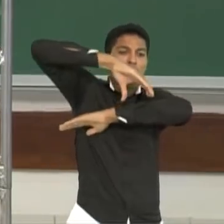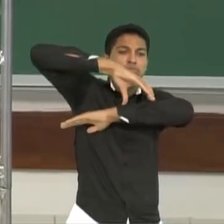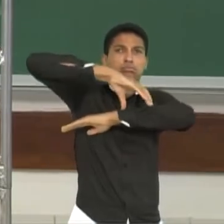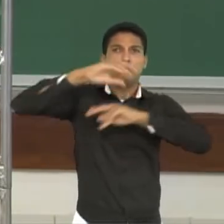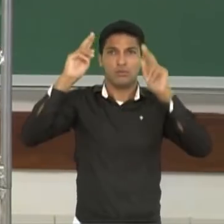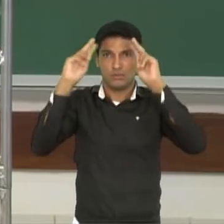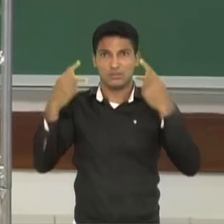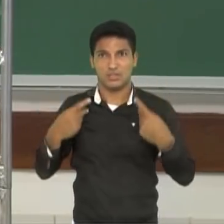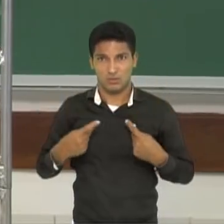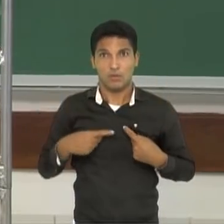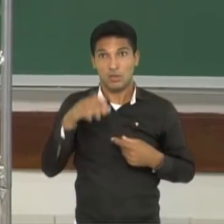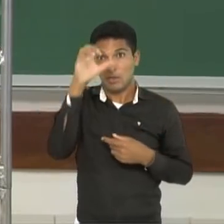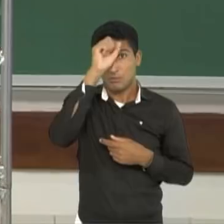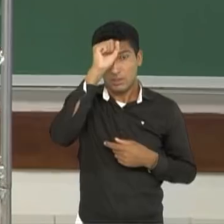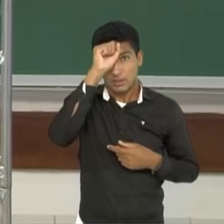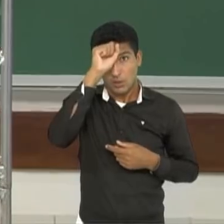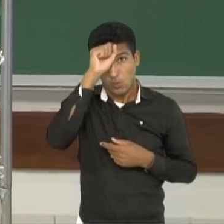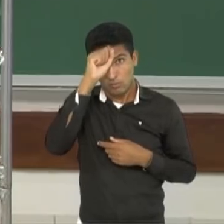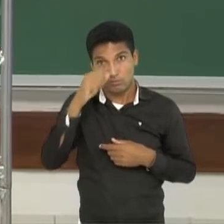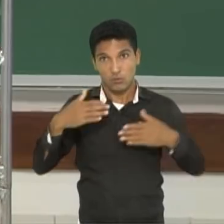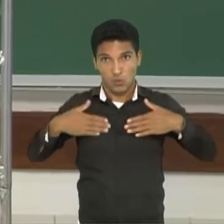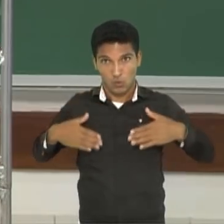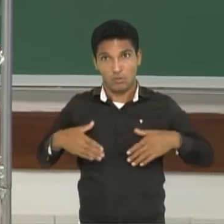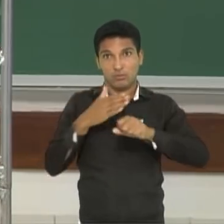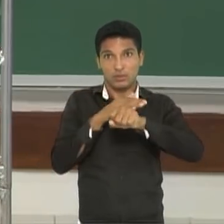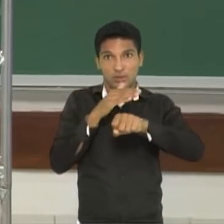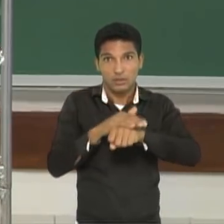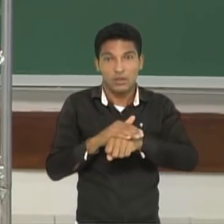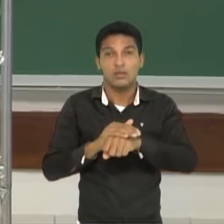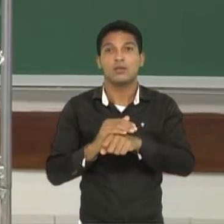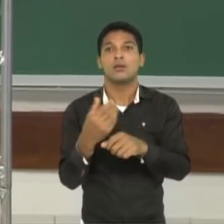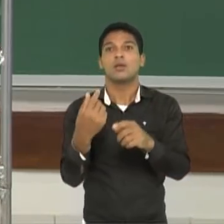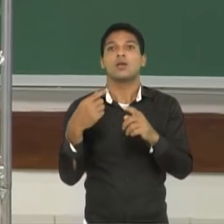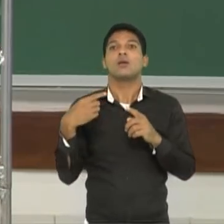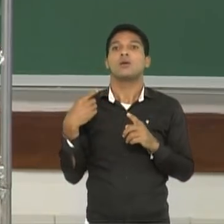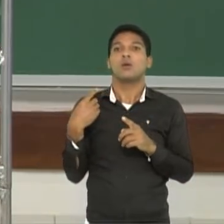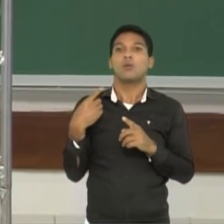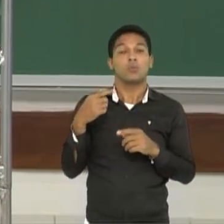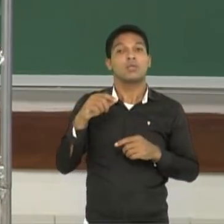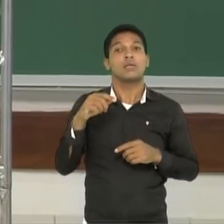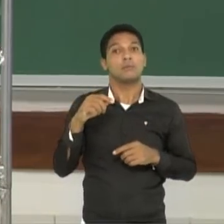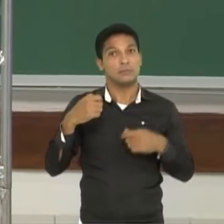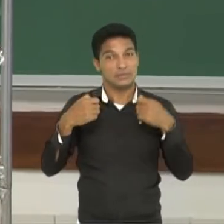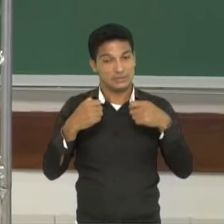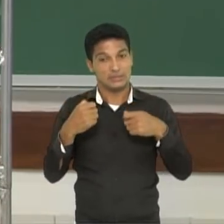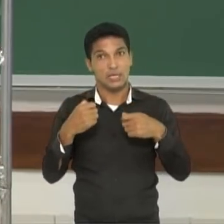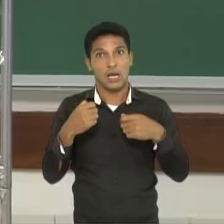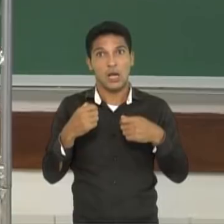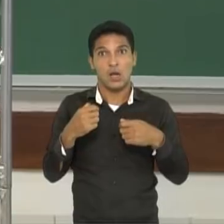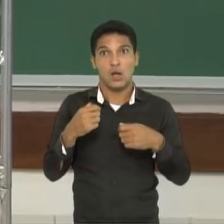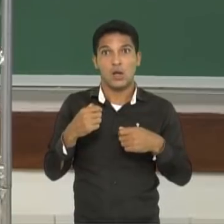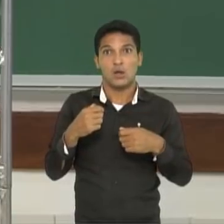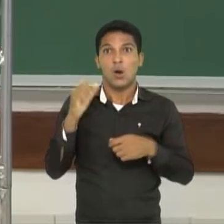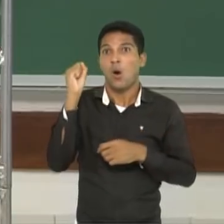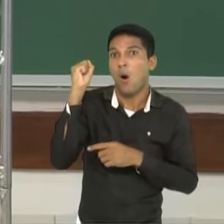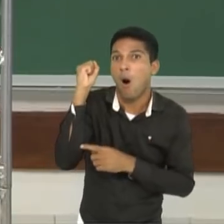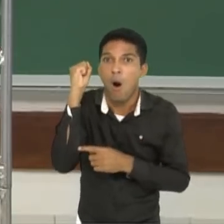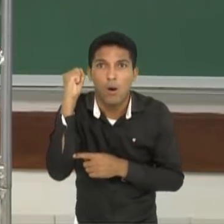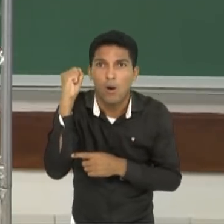a desenvolver para, num determinado momento da nossa história, sobreviver, né? Como, por exemplo,